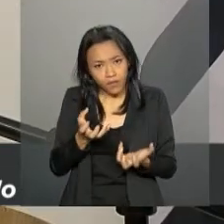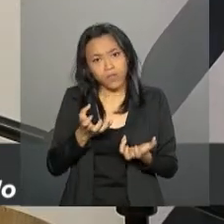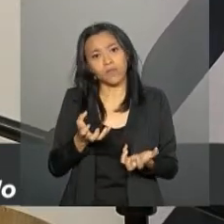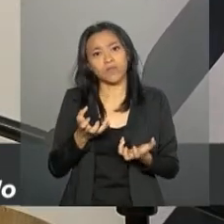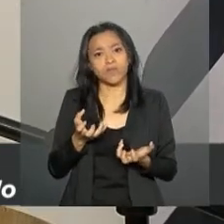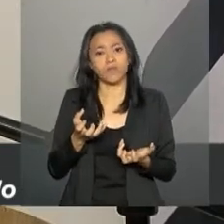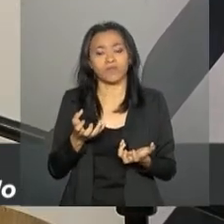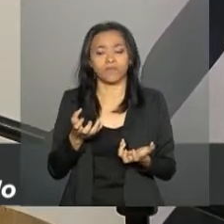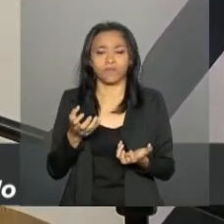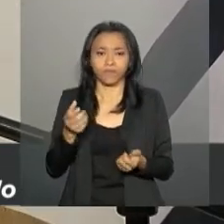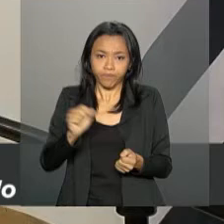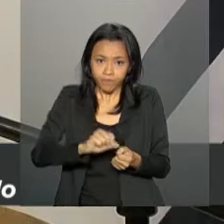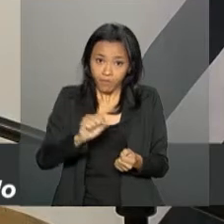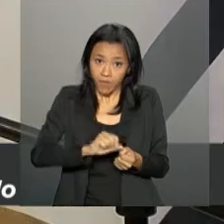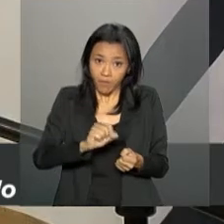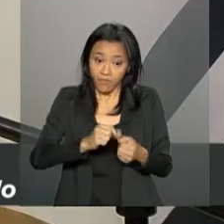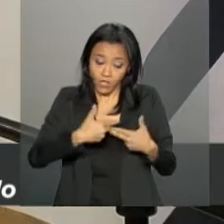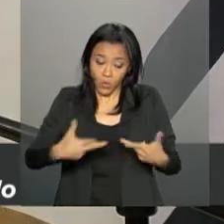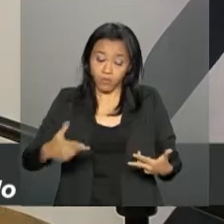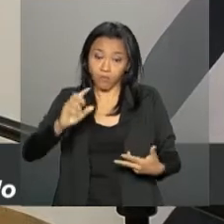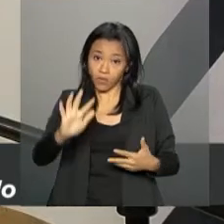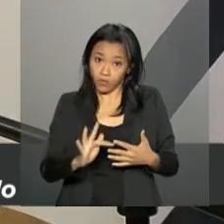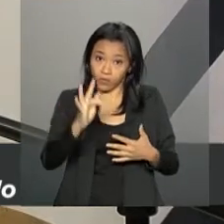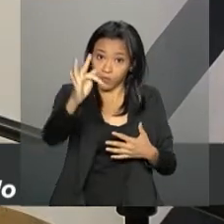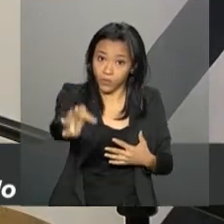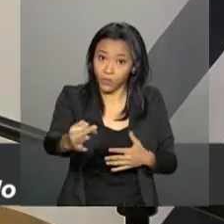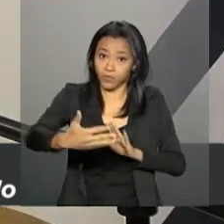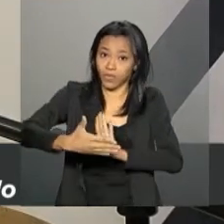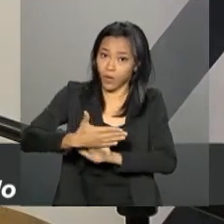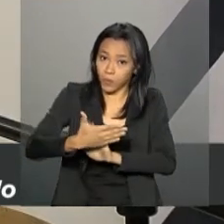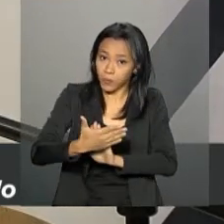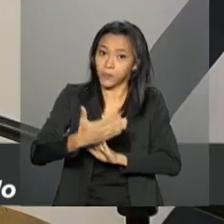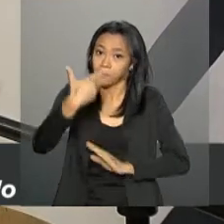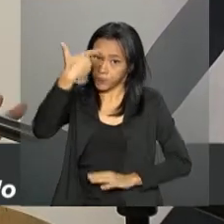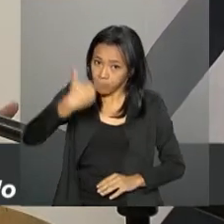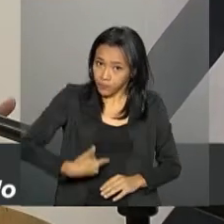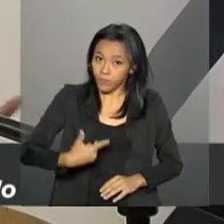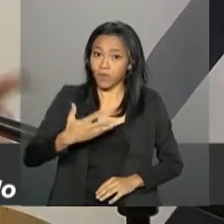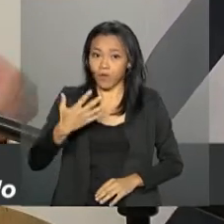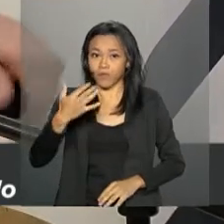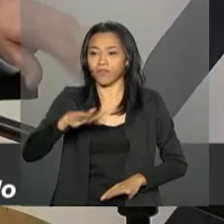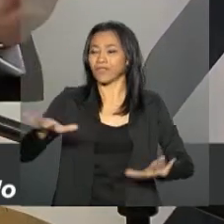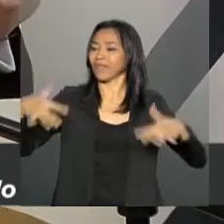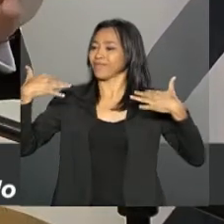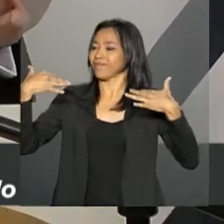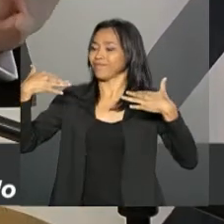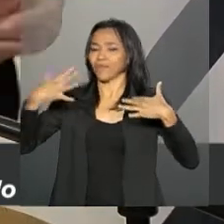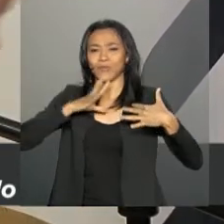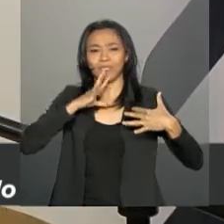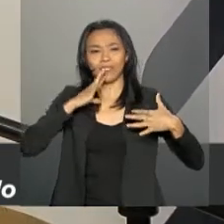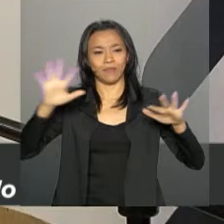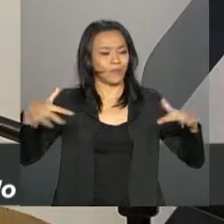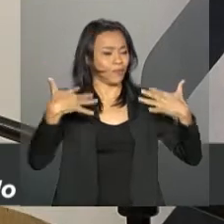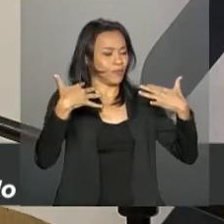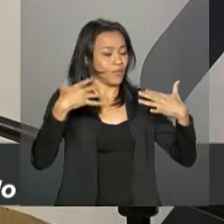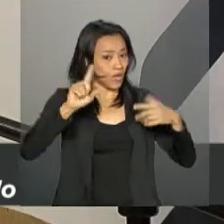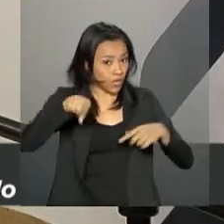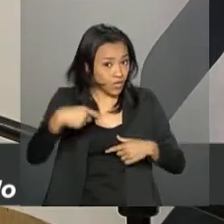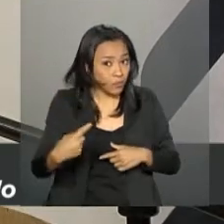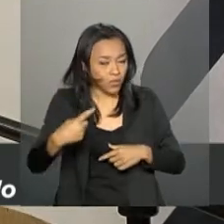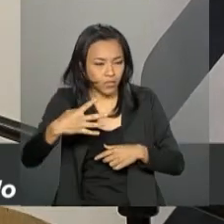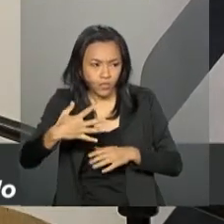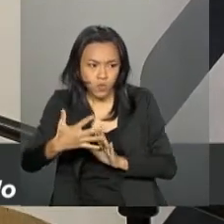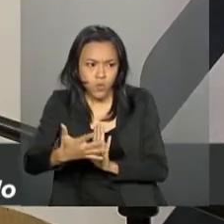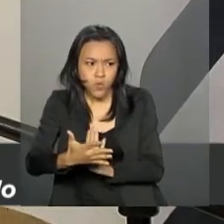ser reconhecido lá na frente, aqui até faço um corte, uma coisa é ser conhecido, você pode ser conhecido, reconhecido é outra